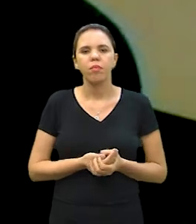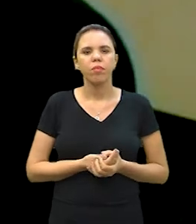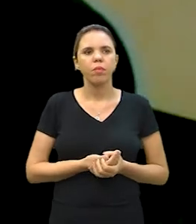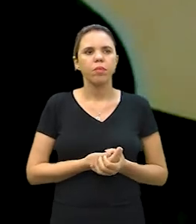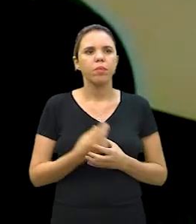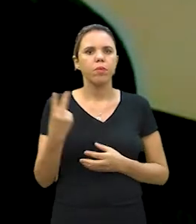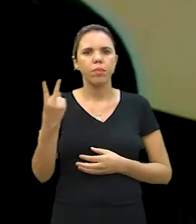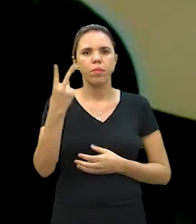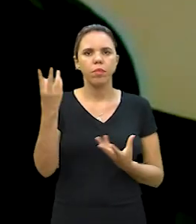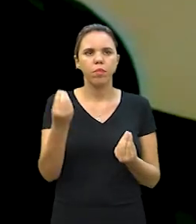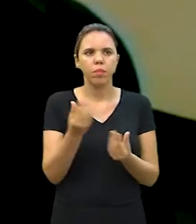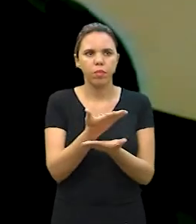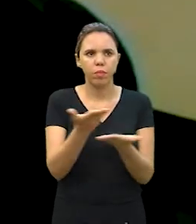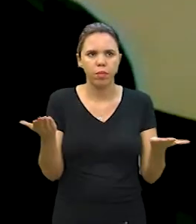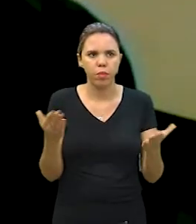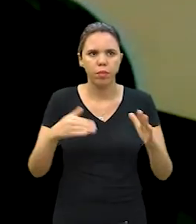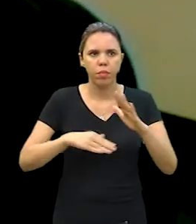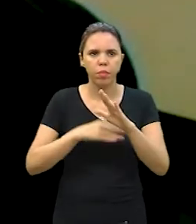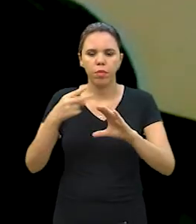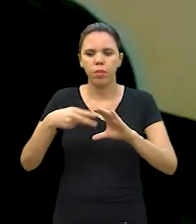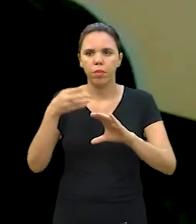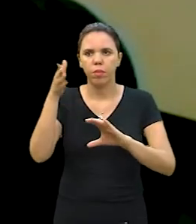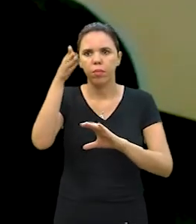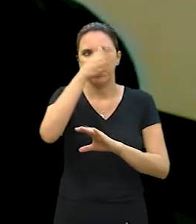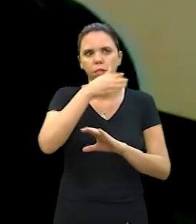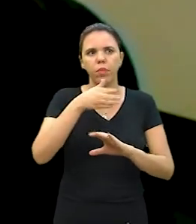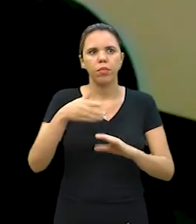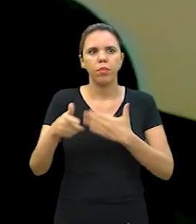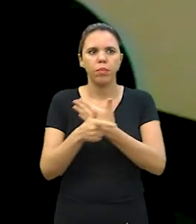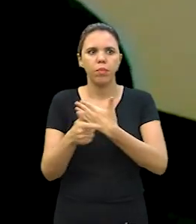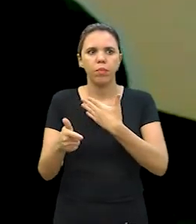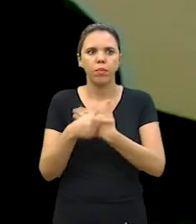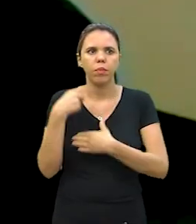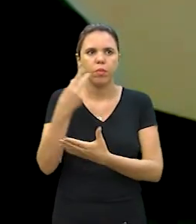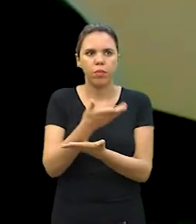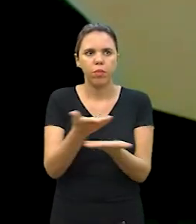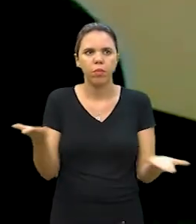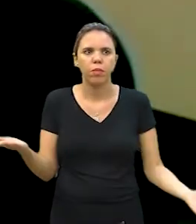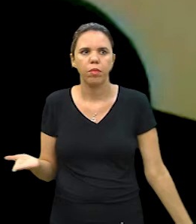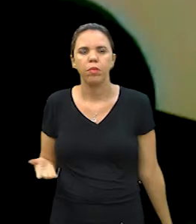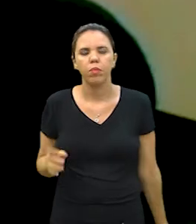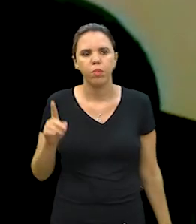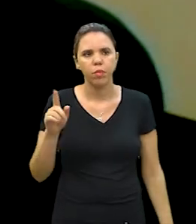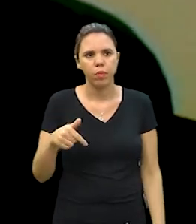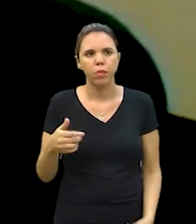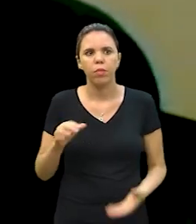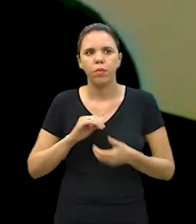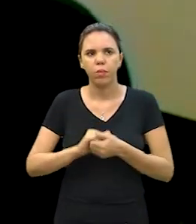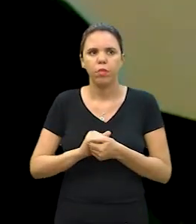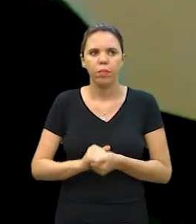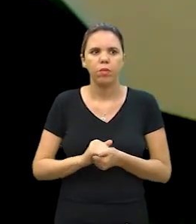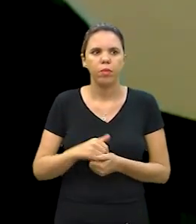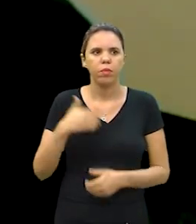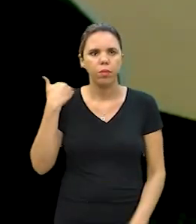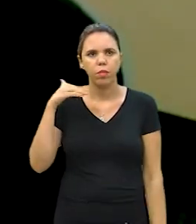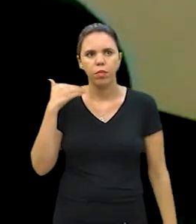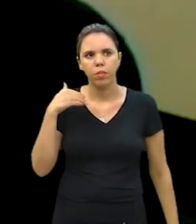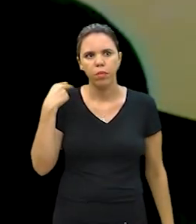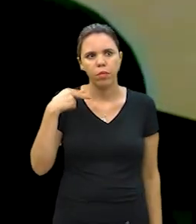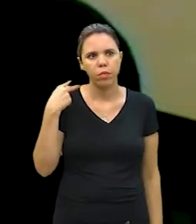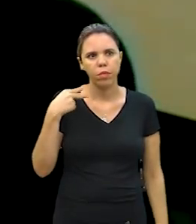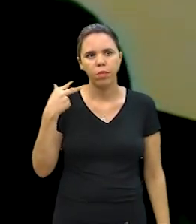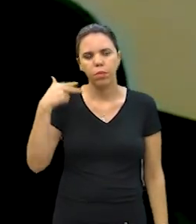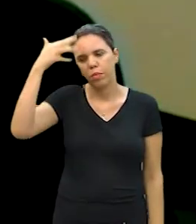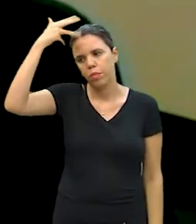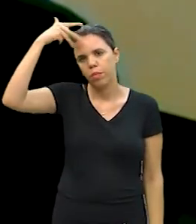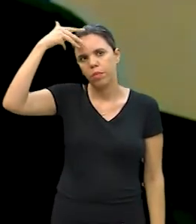acredito e valorizo muito as câmaras municipais e o papel dos vereadores, e com isso quero cumprimentar a vereadora